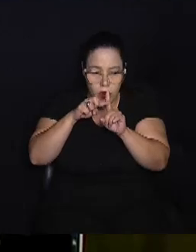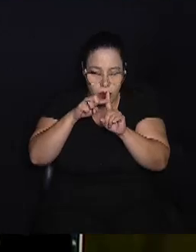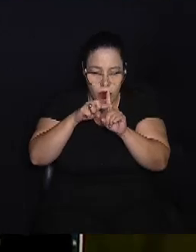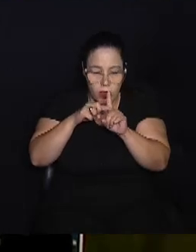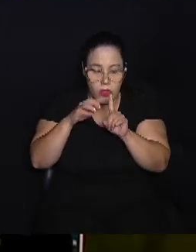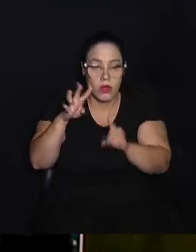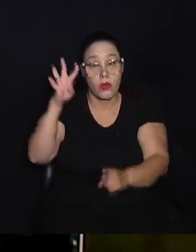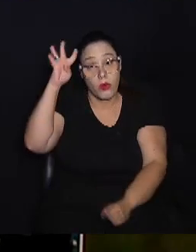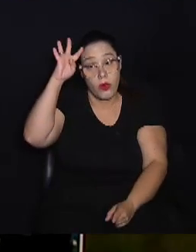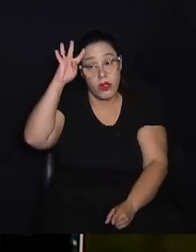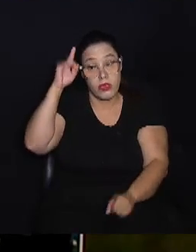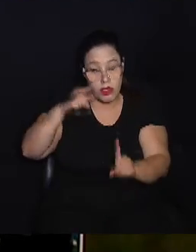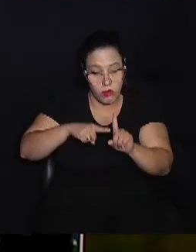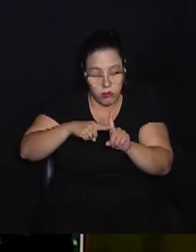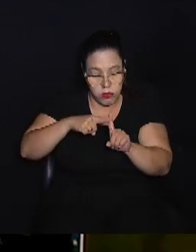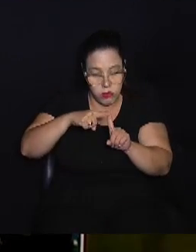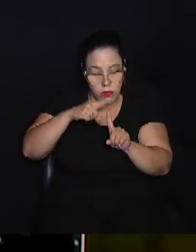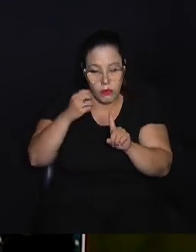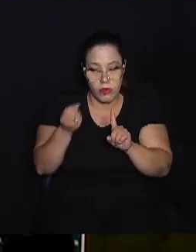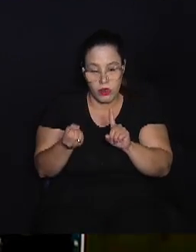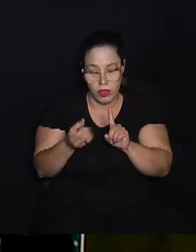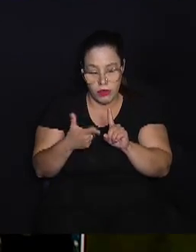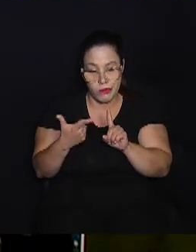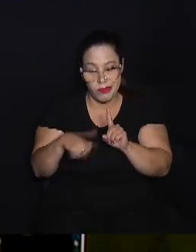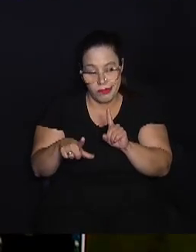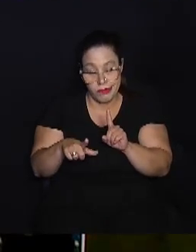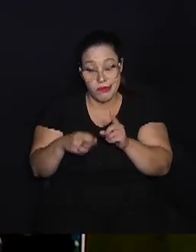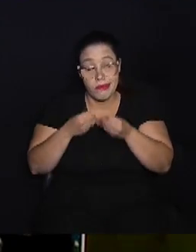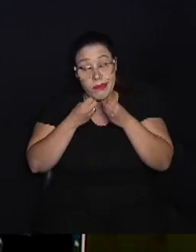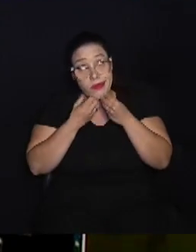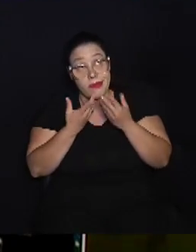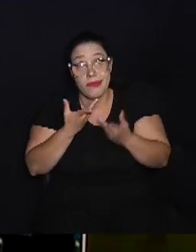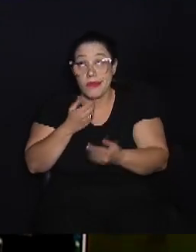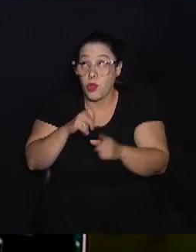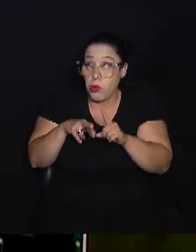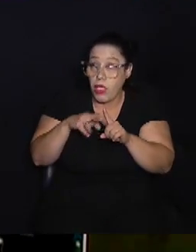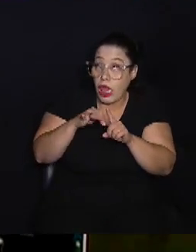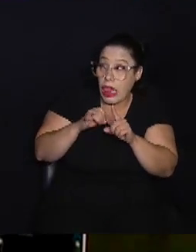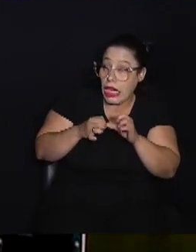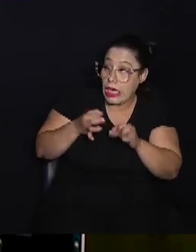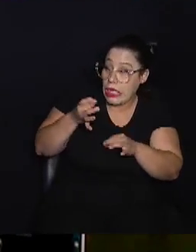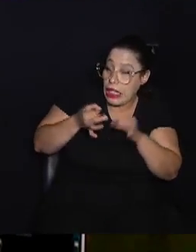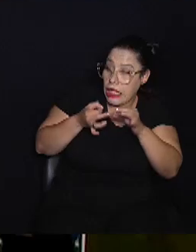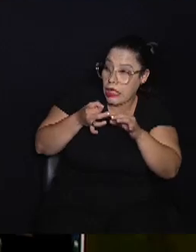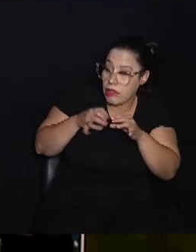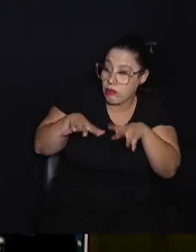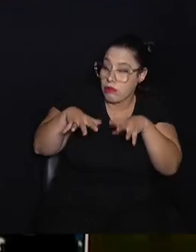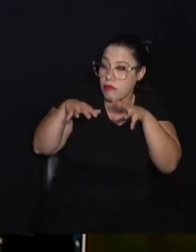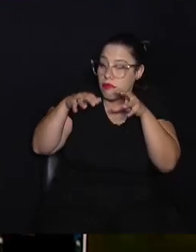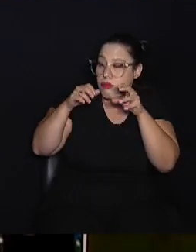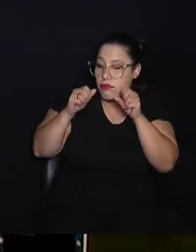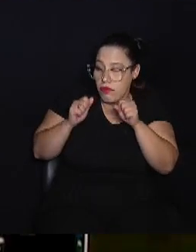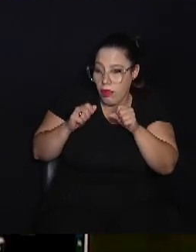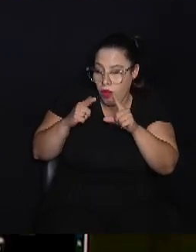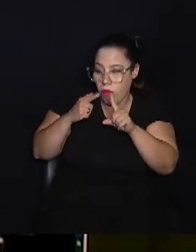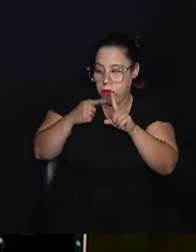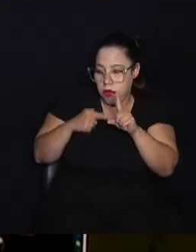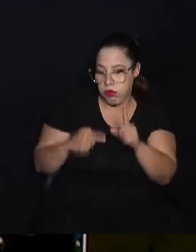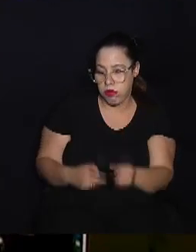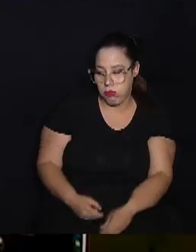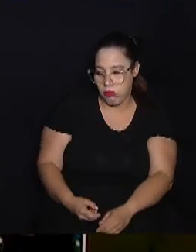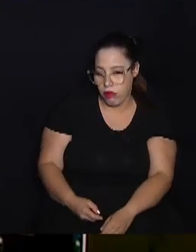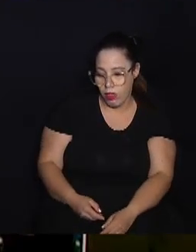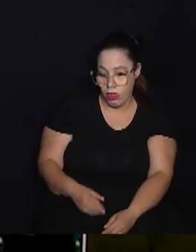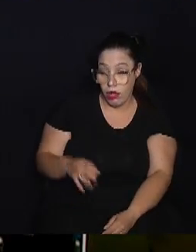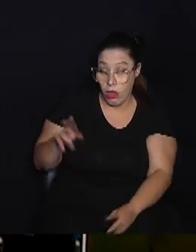depois na quarta aumentam novamente. Bom, vamos lá, a umidade relativa do ar tem ficado muito abaixo, né? Sinal